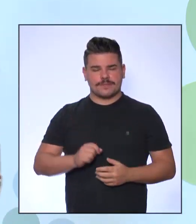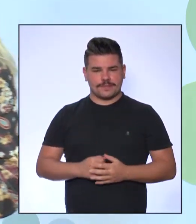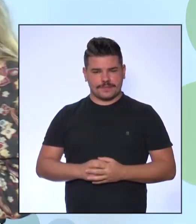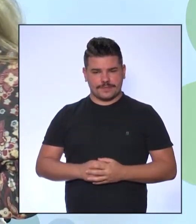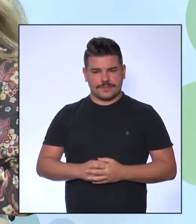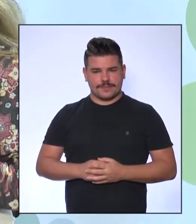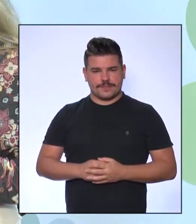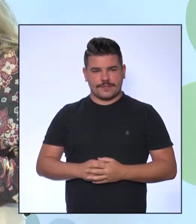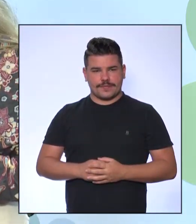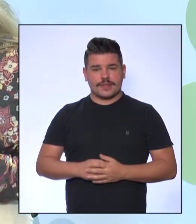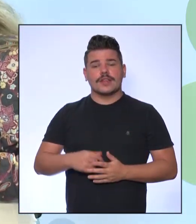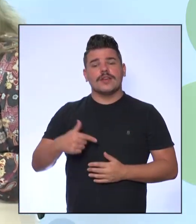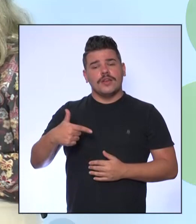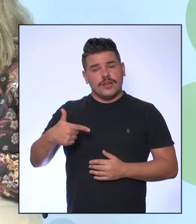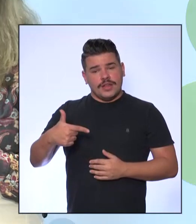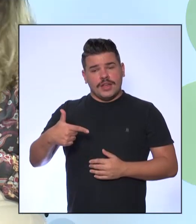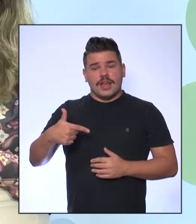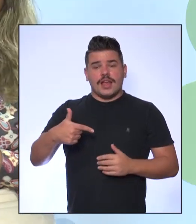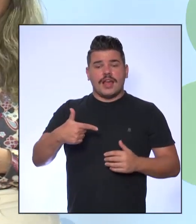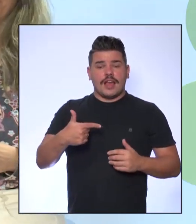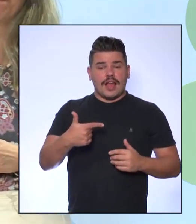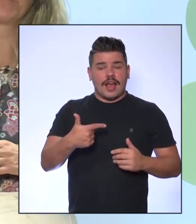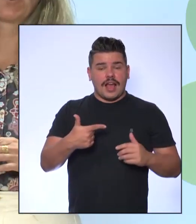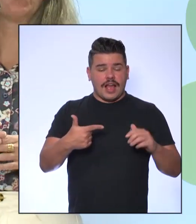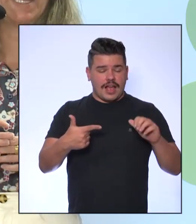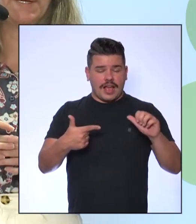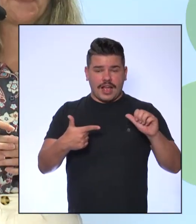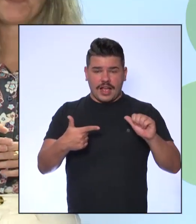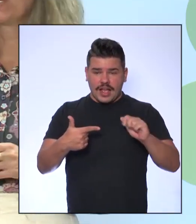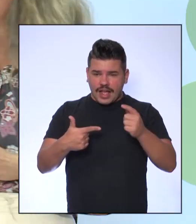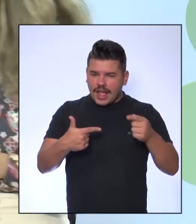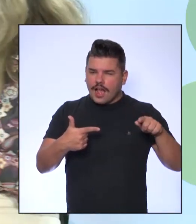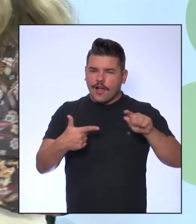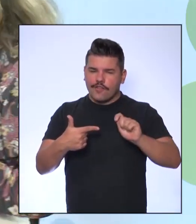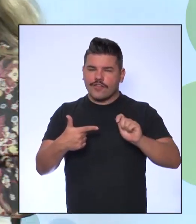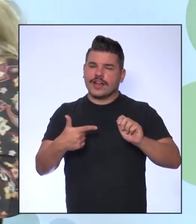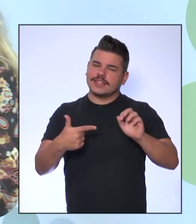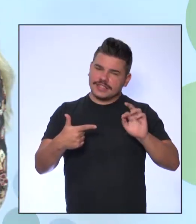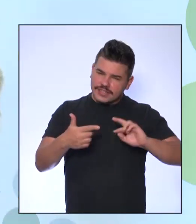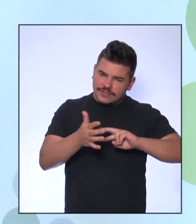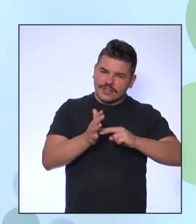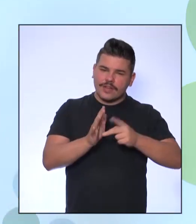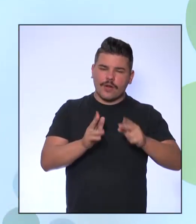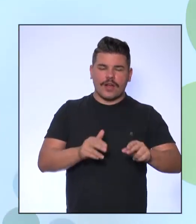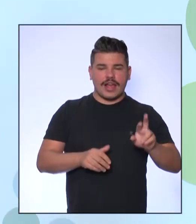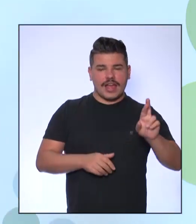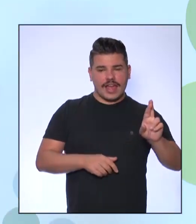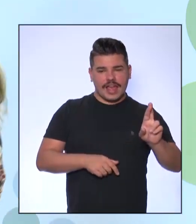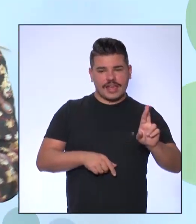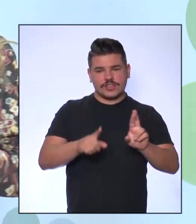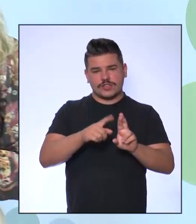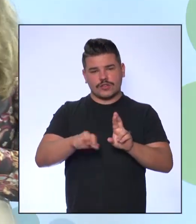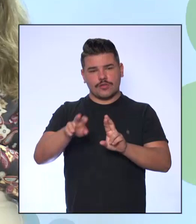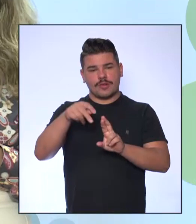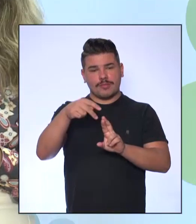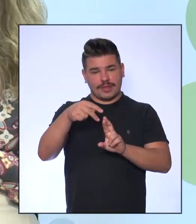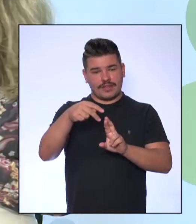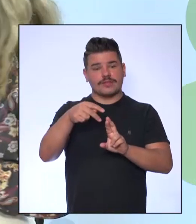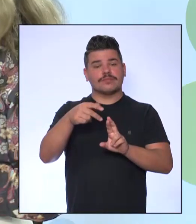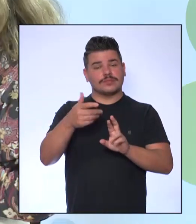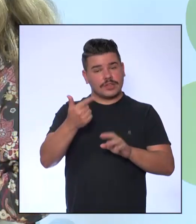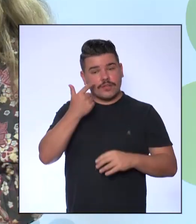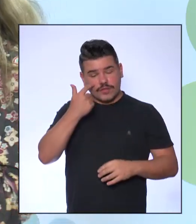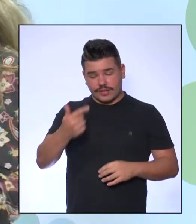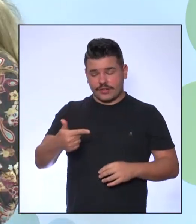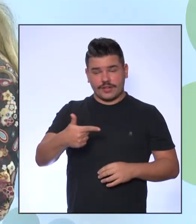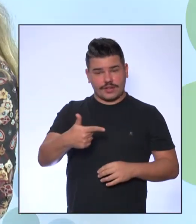Então, a tangente de alfa é R sobre P. Tudo bem? Bom, eu olhei aqui para o ângulo alfa. Então,